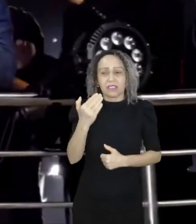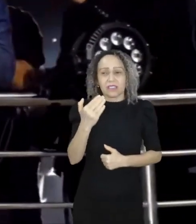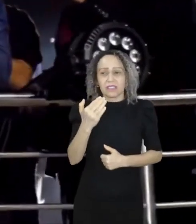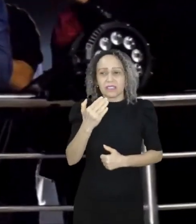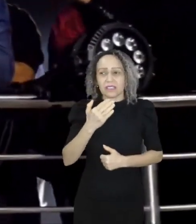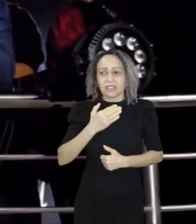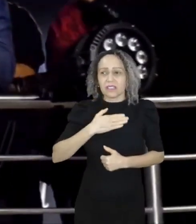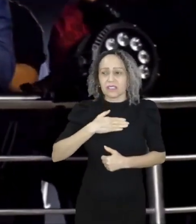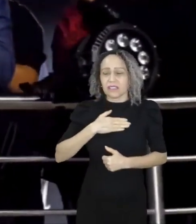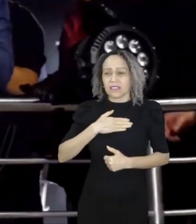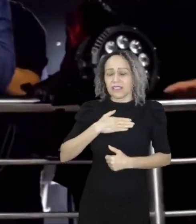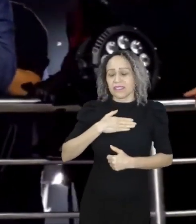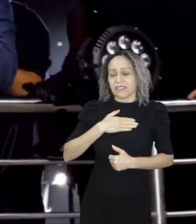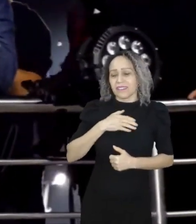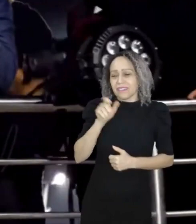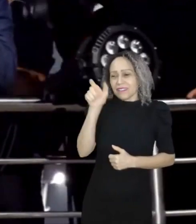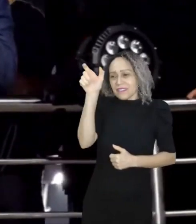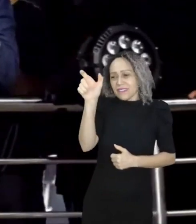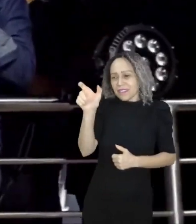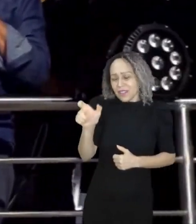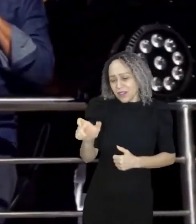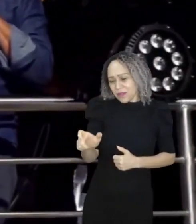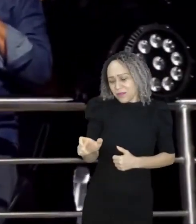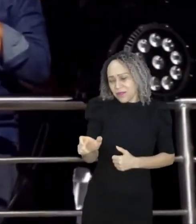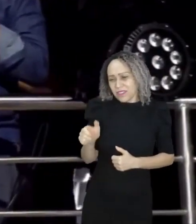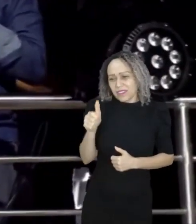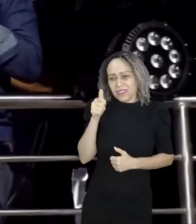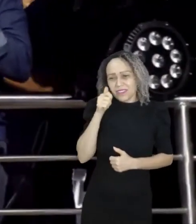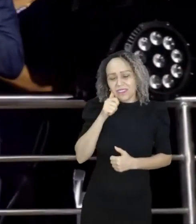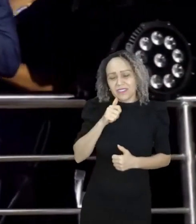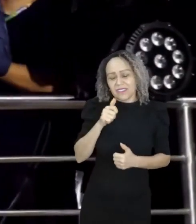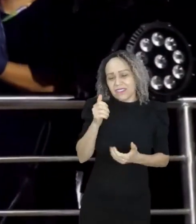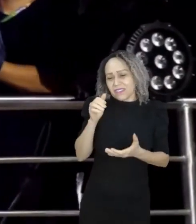cara metade, a companheira Janja.